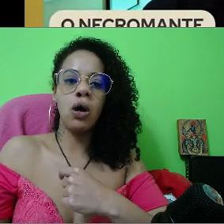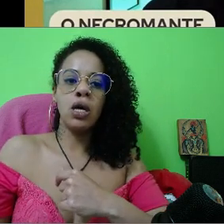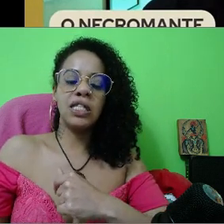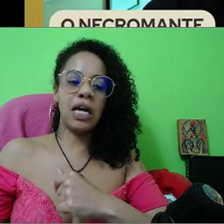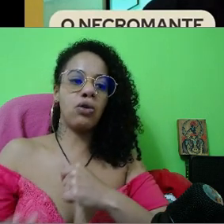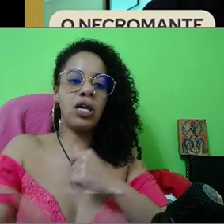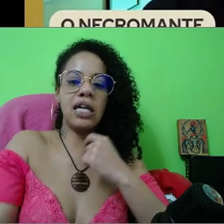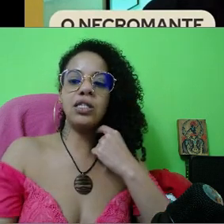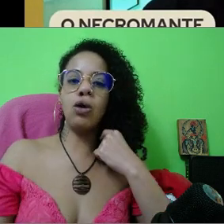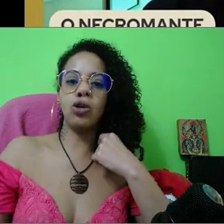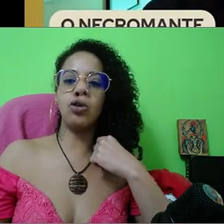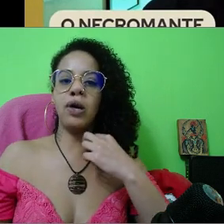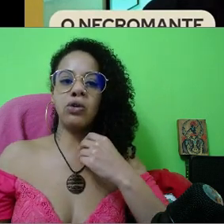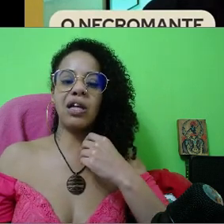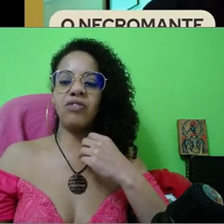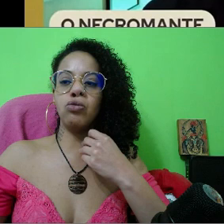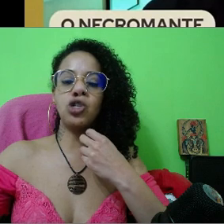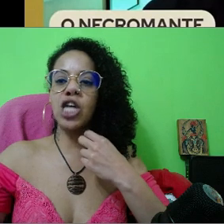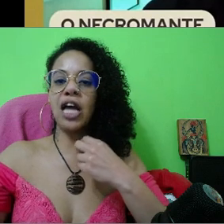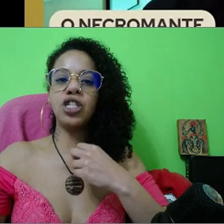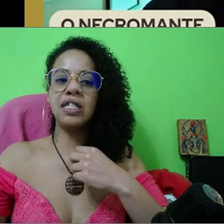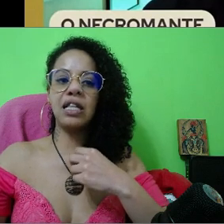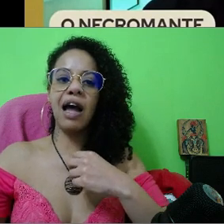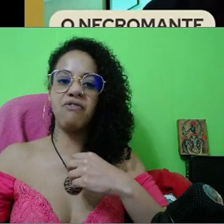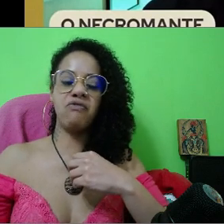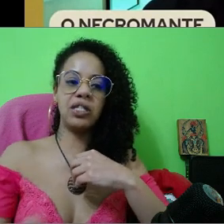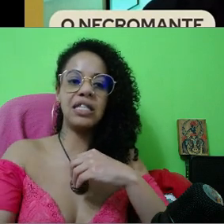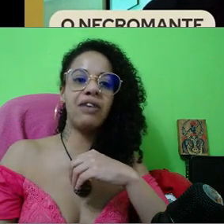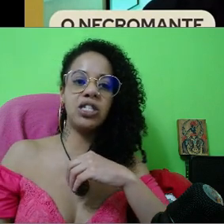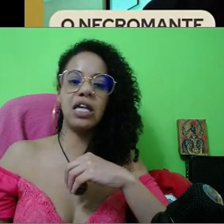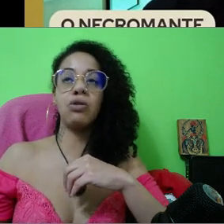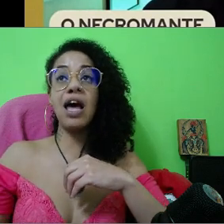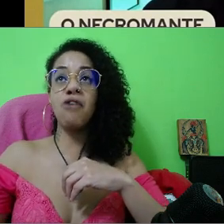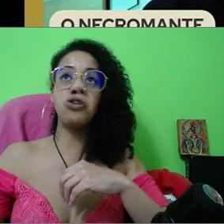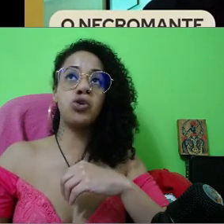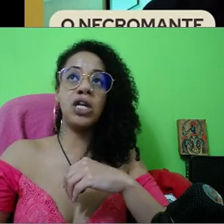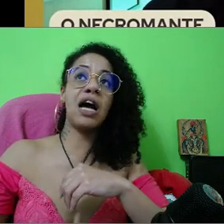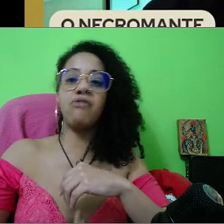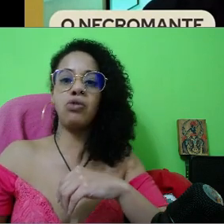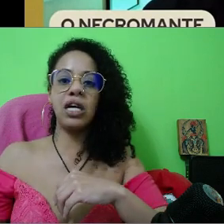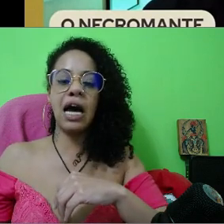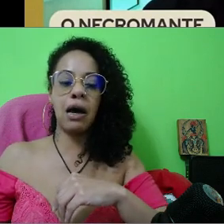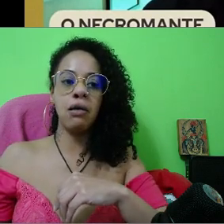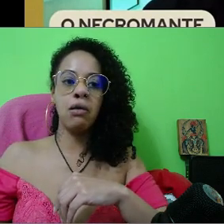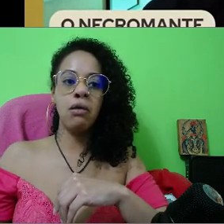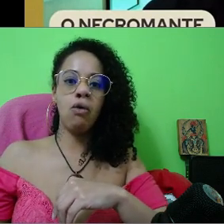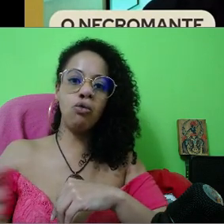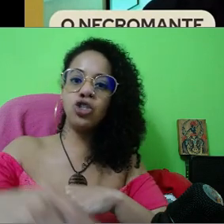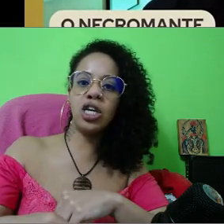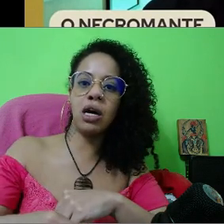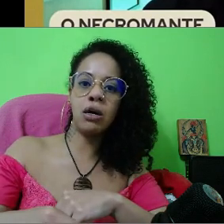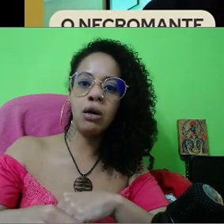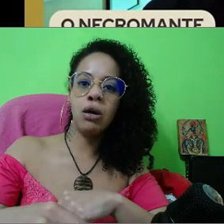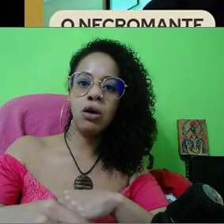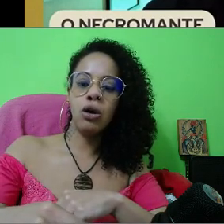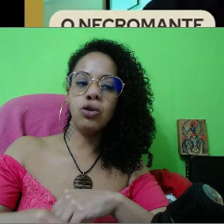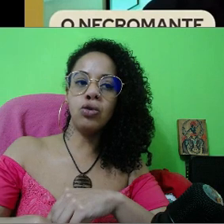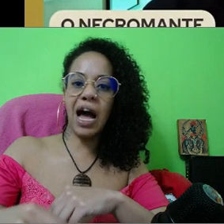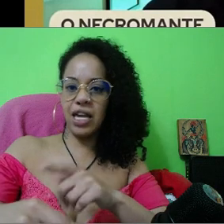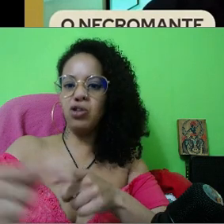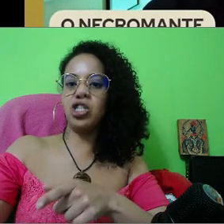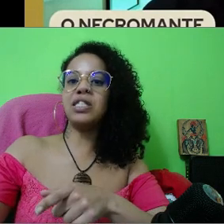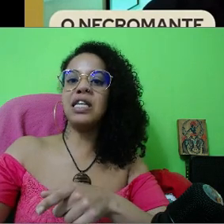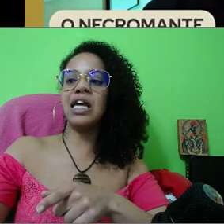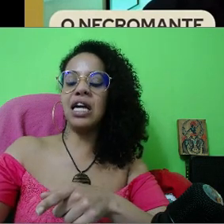outro que gerou sendo que esse outro mano tava no chat que você tava e você estava dizendo Ah eu vou curingava Coringa um dia